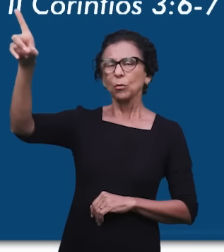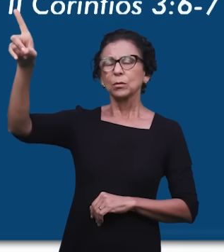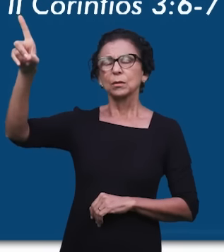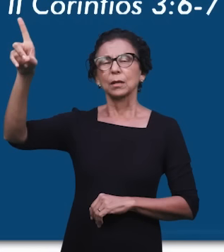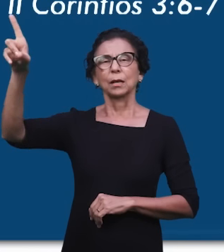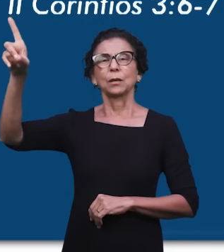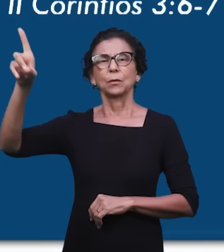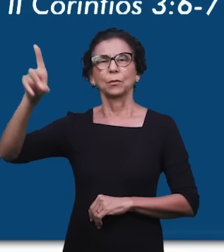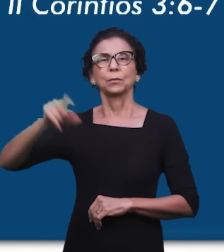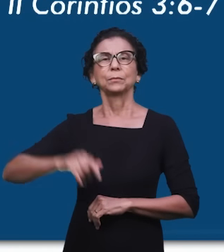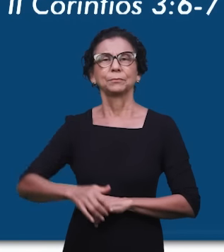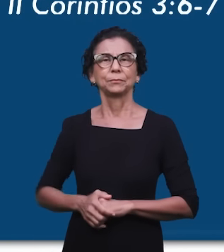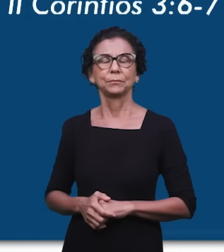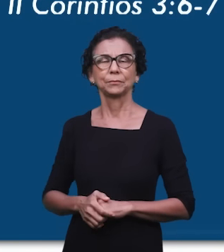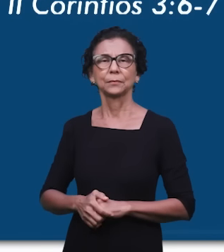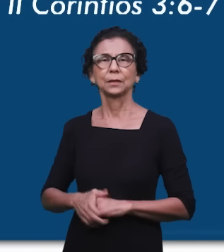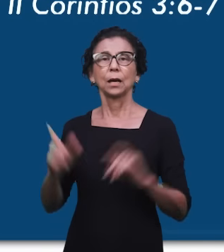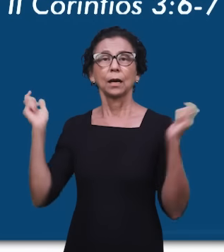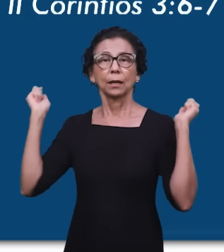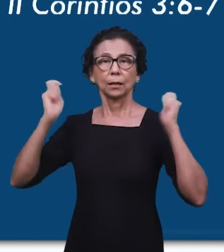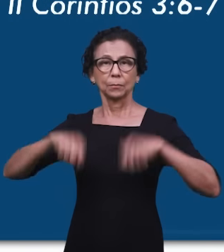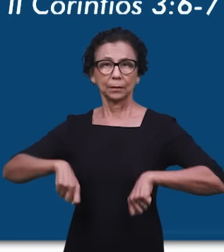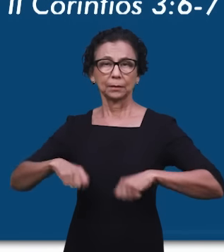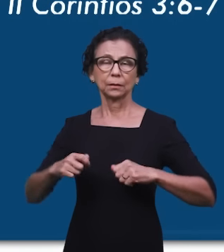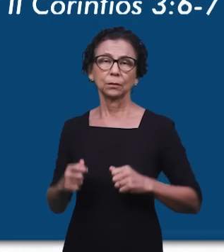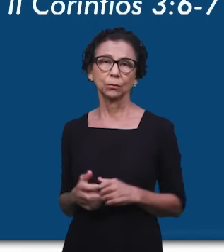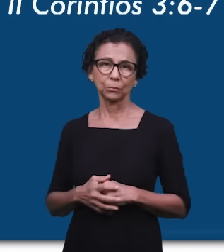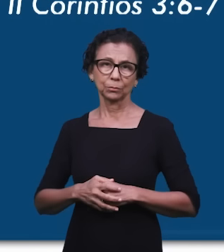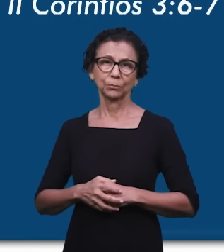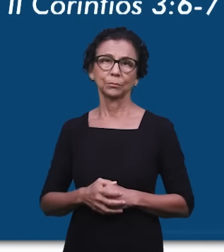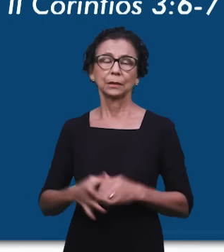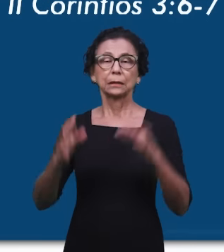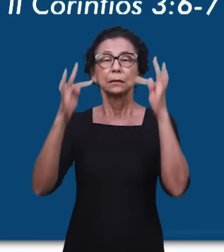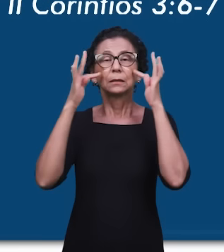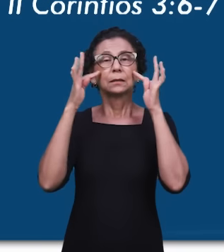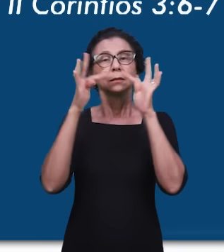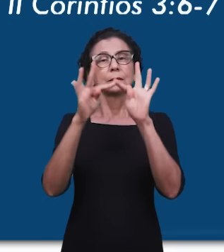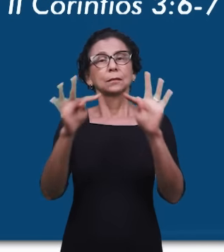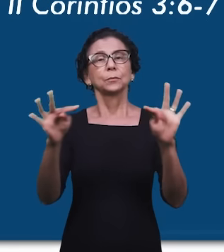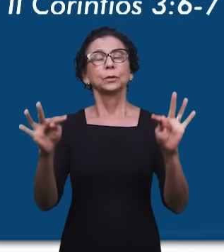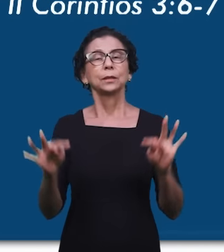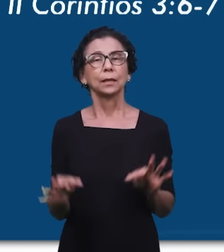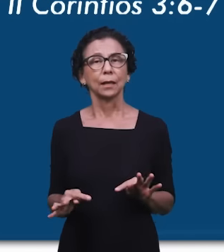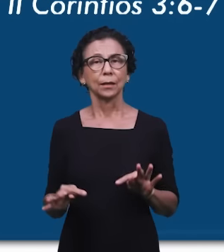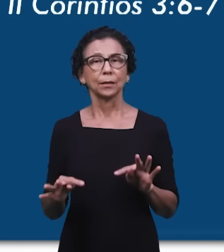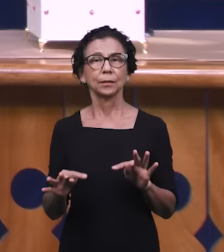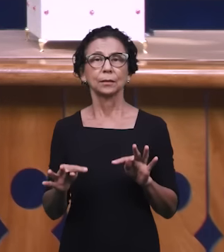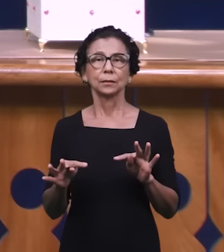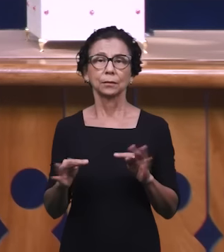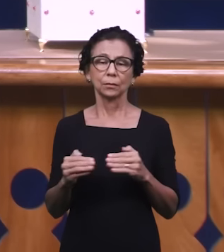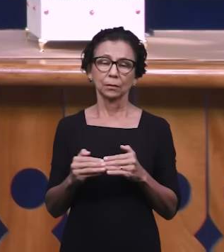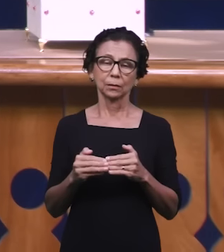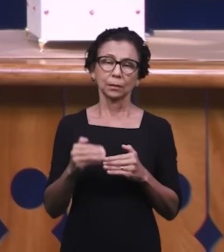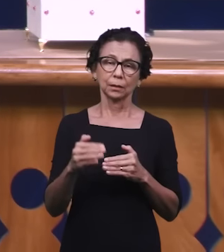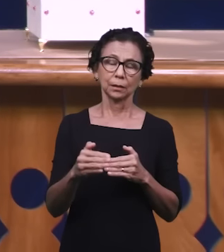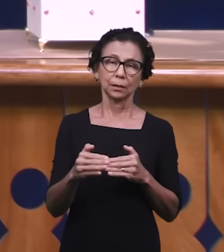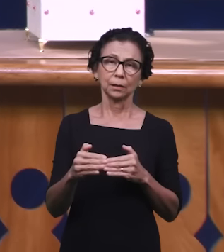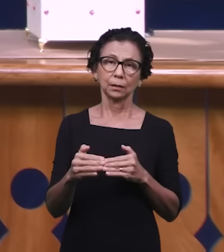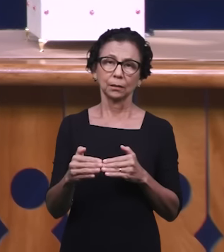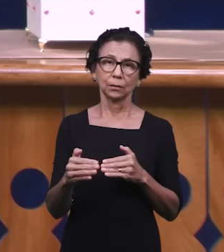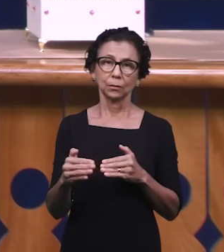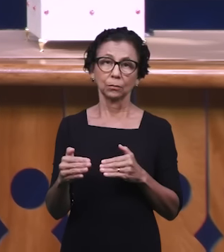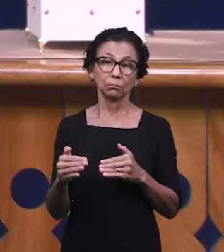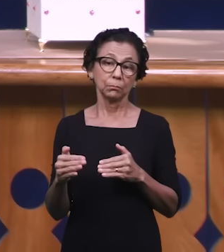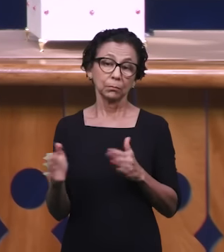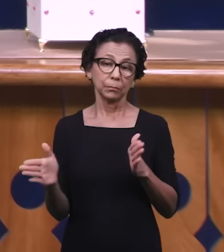ministros de um novo testamento. Era agora um novo tempo, era uma nova dispensação, um novo testamento